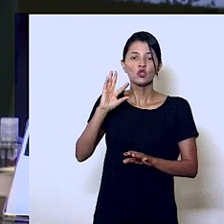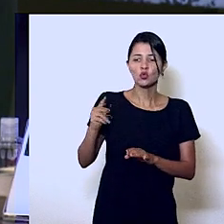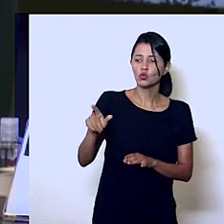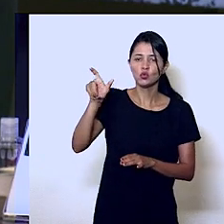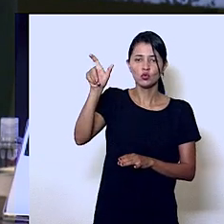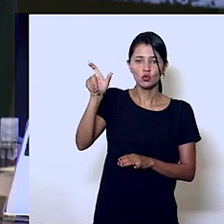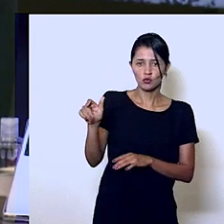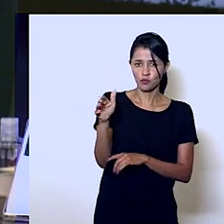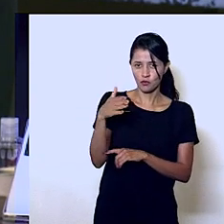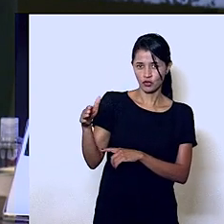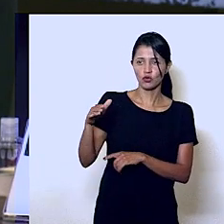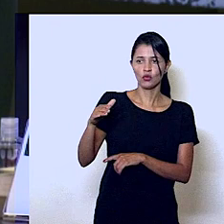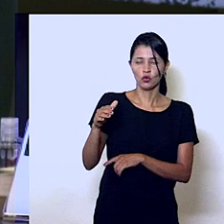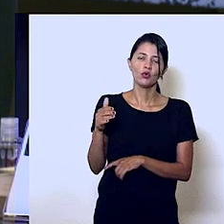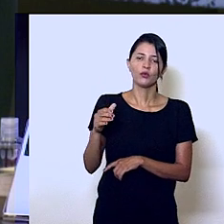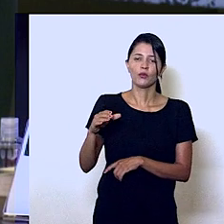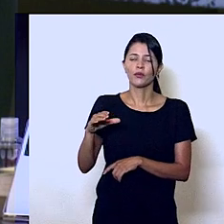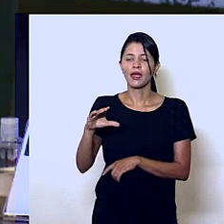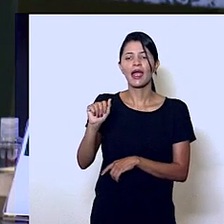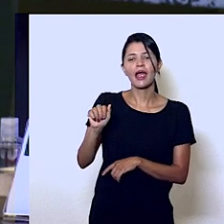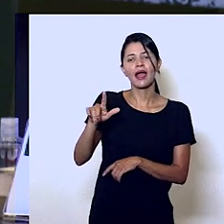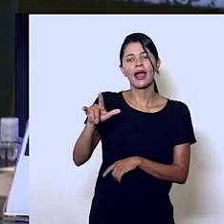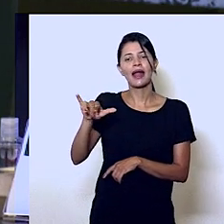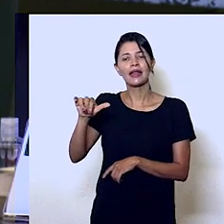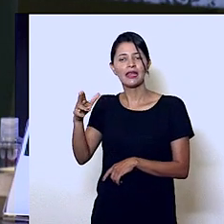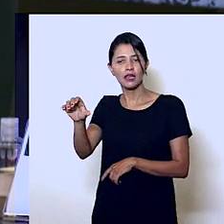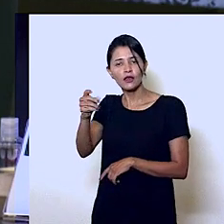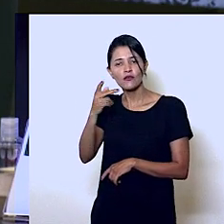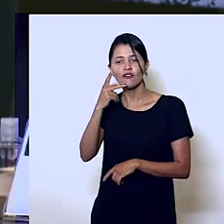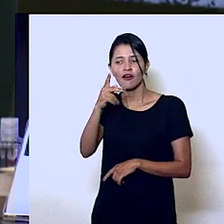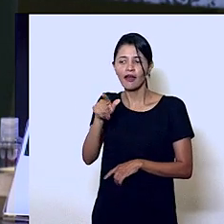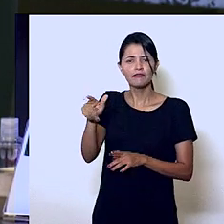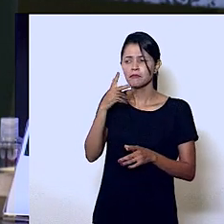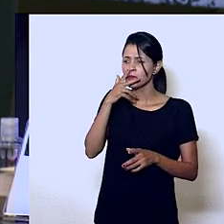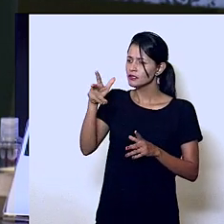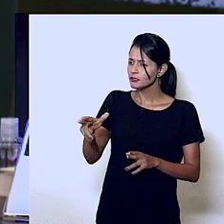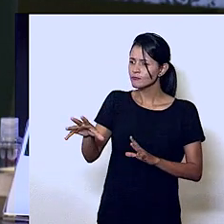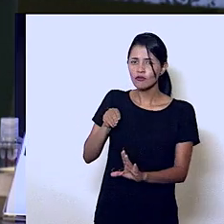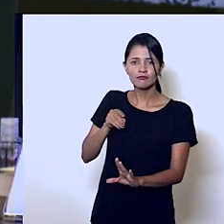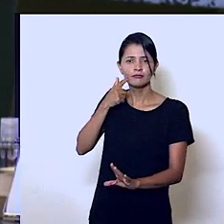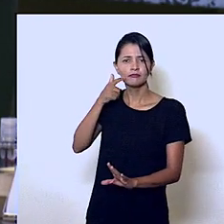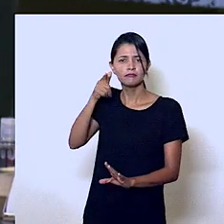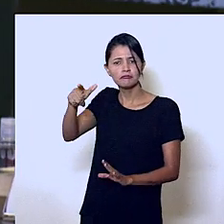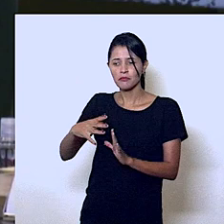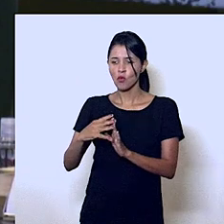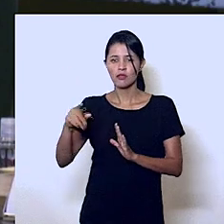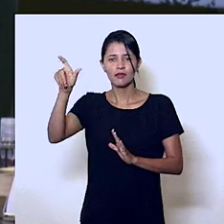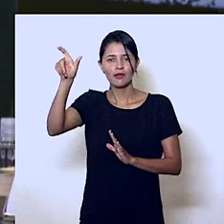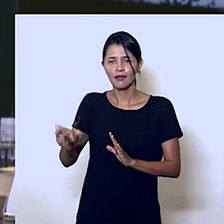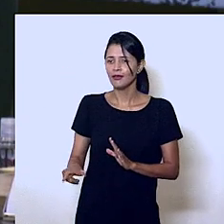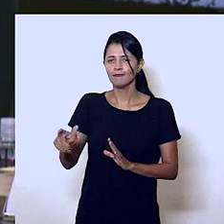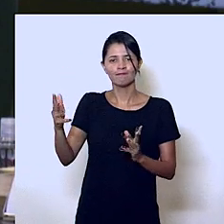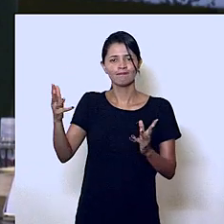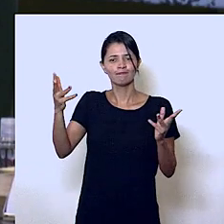Fonseca Júnior, me parecia assim um modelo que depois eu copiei, né, porque ele realmente um mestre aí do